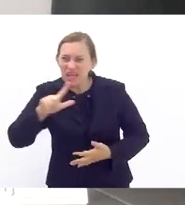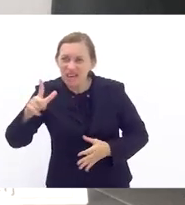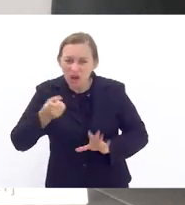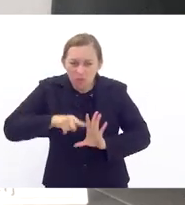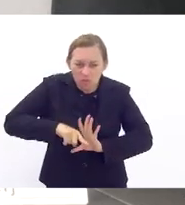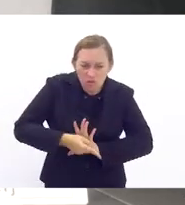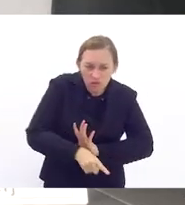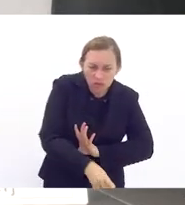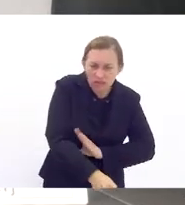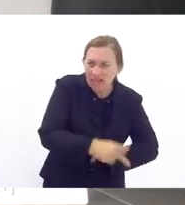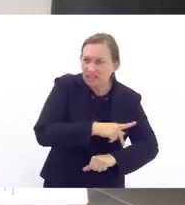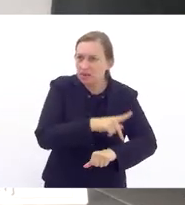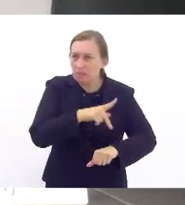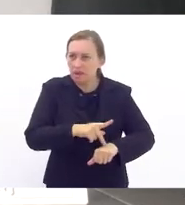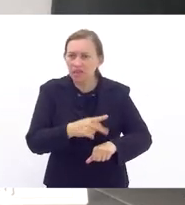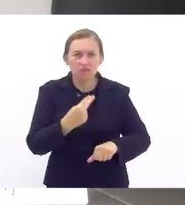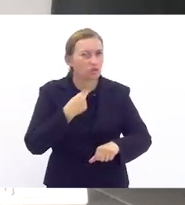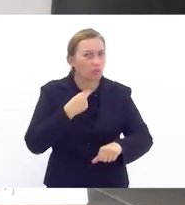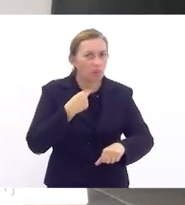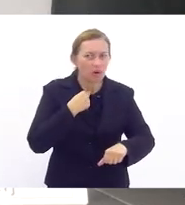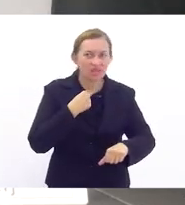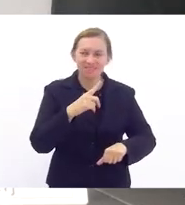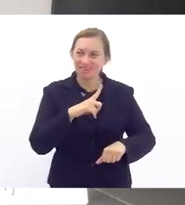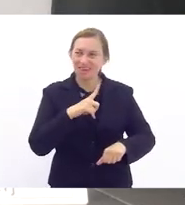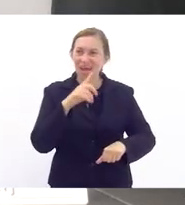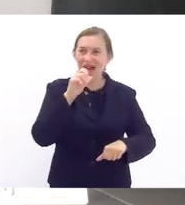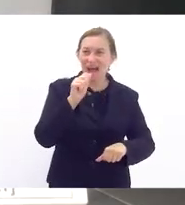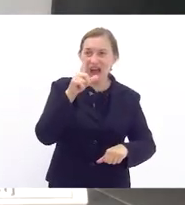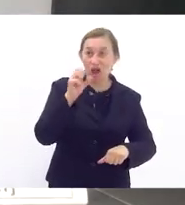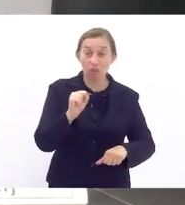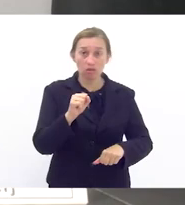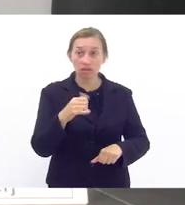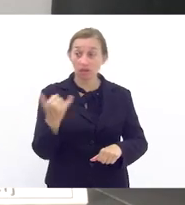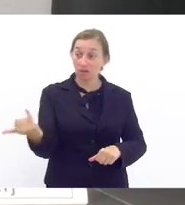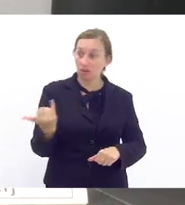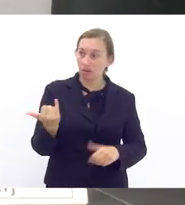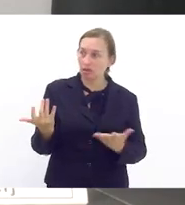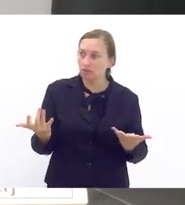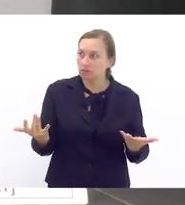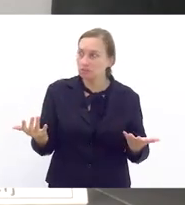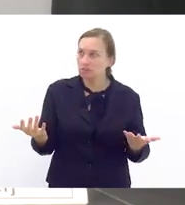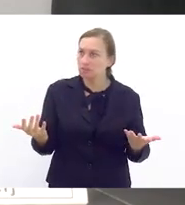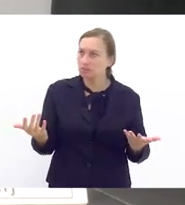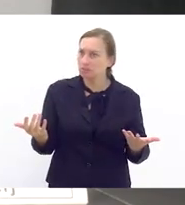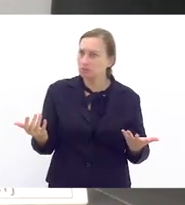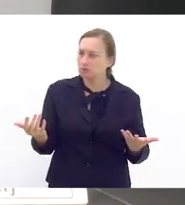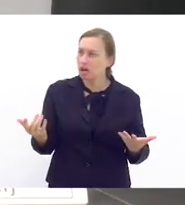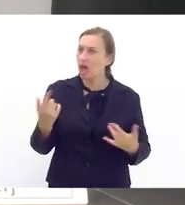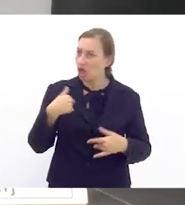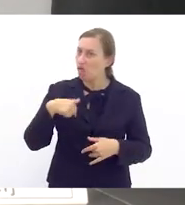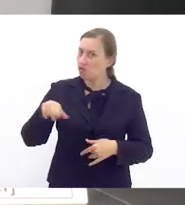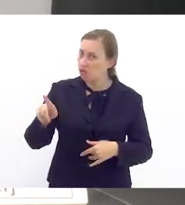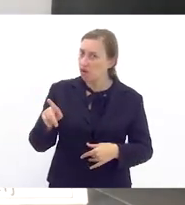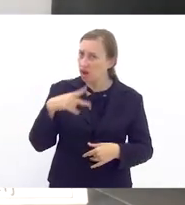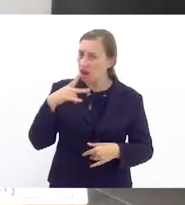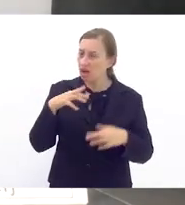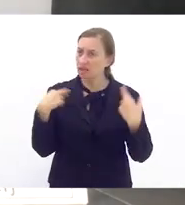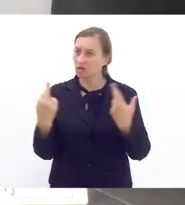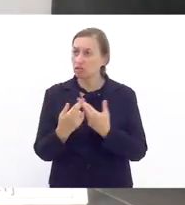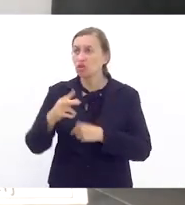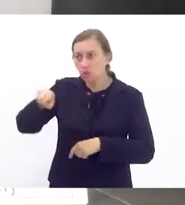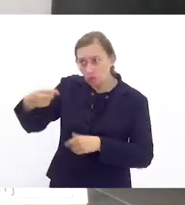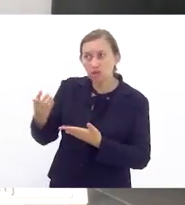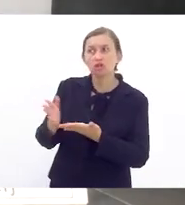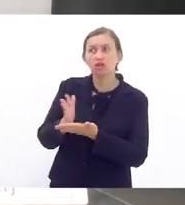de rocha. Nunca pode ter alga. Entendeu? Ela, quando falou isso comigo, eu falei assim, isso eu falei lá na reunião. E outras